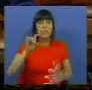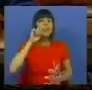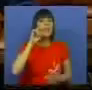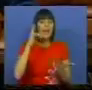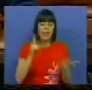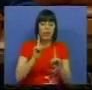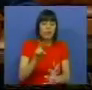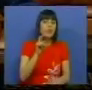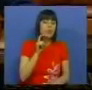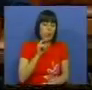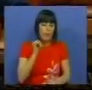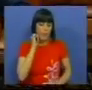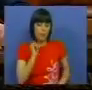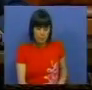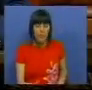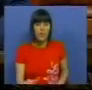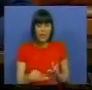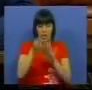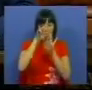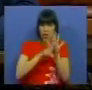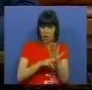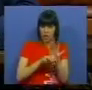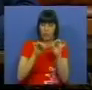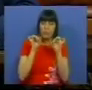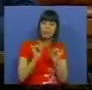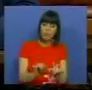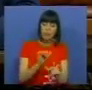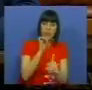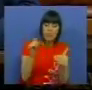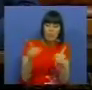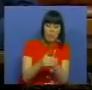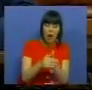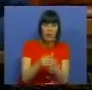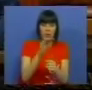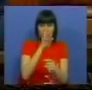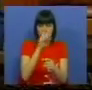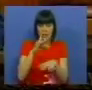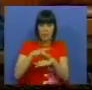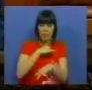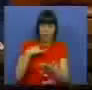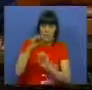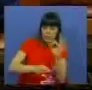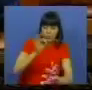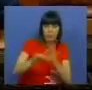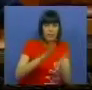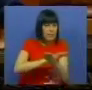garantir, assegurar, permitir o regime de morte assistida. E